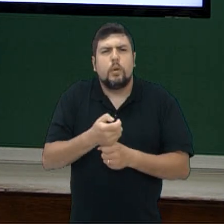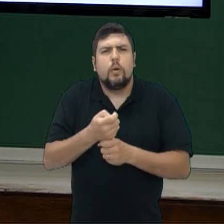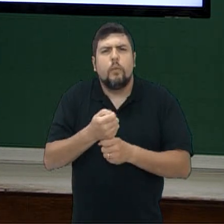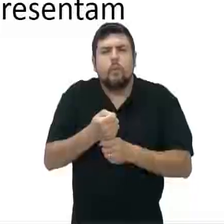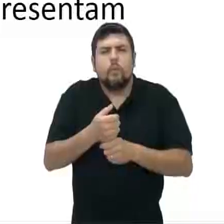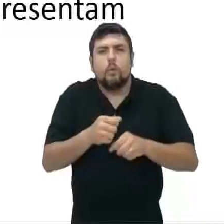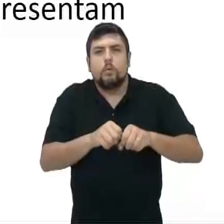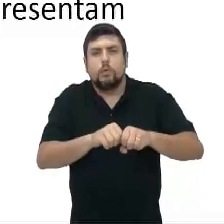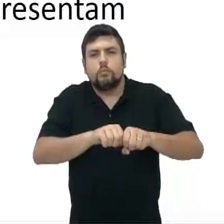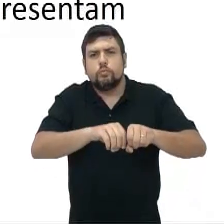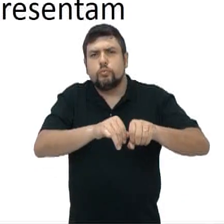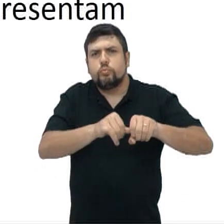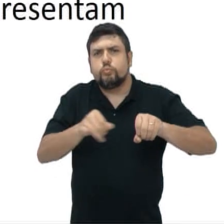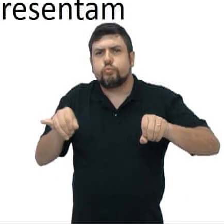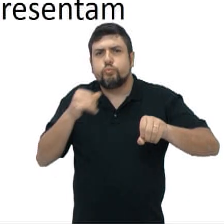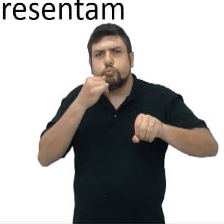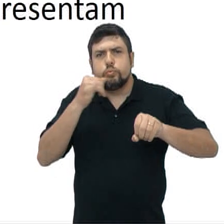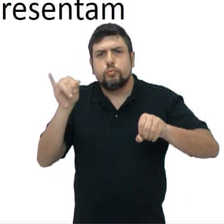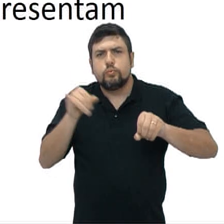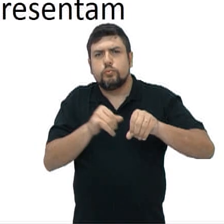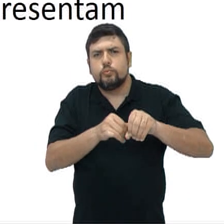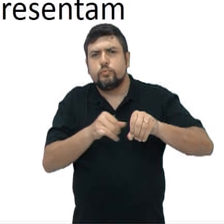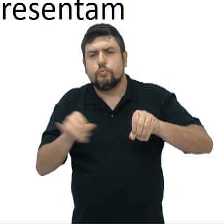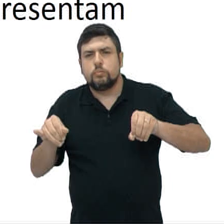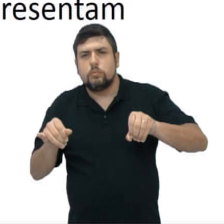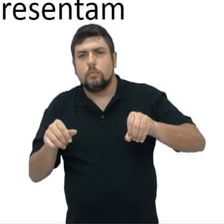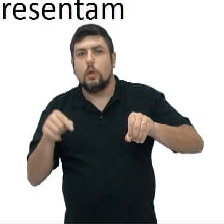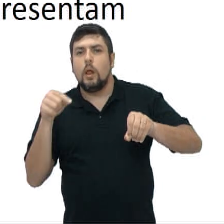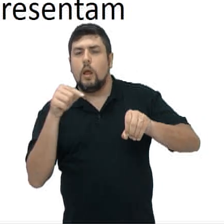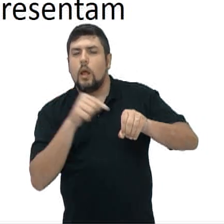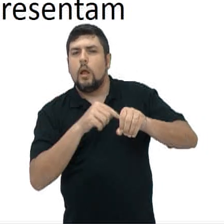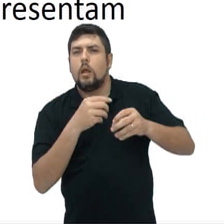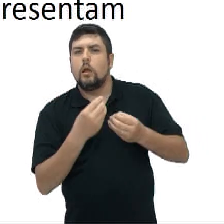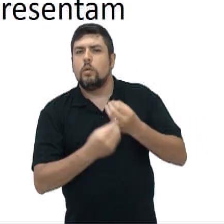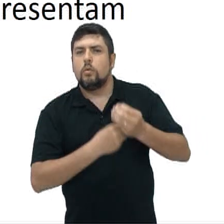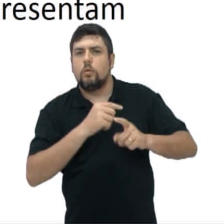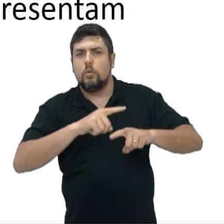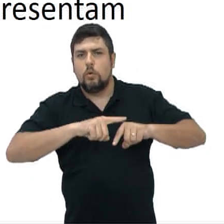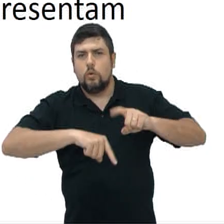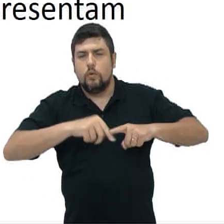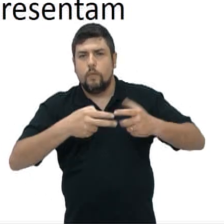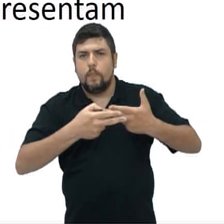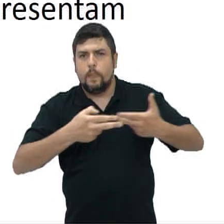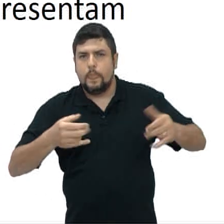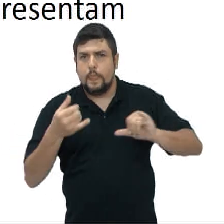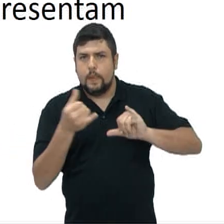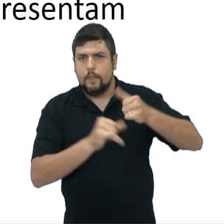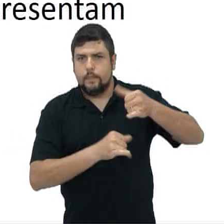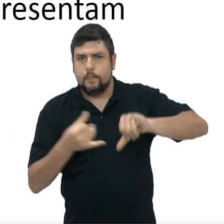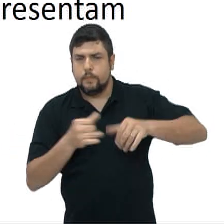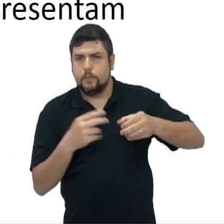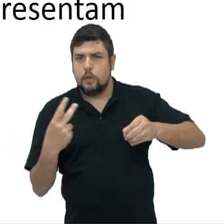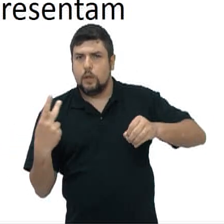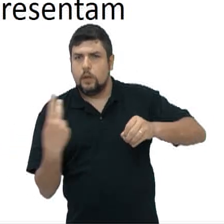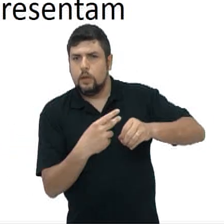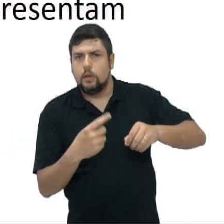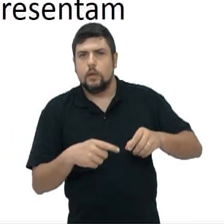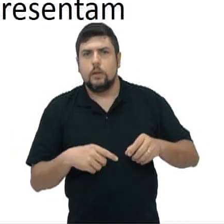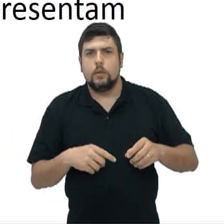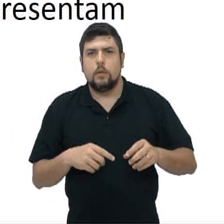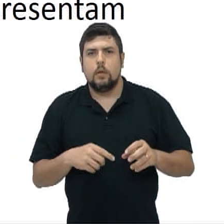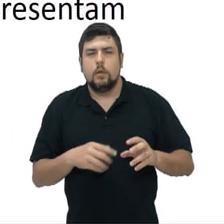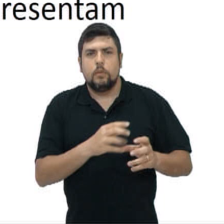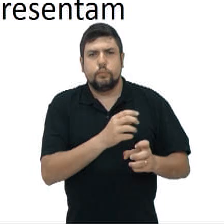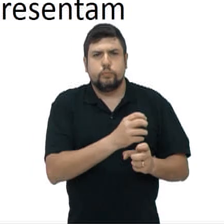A resistividade está relacionada com a estrutura atômica e química das substâncias. Quanto maior a resistividade, maior